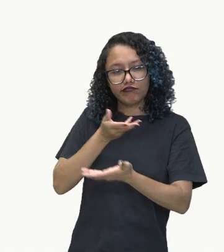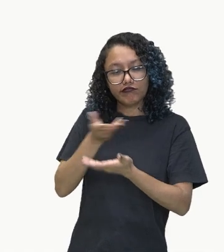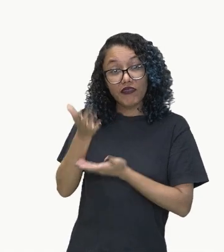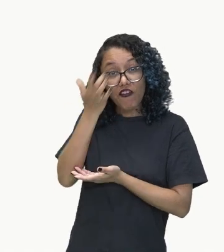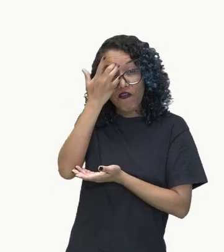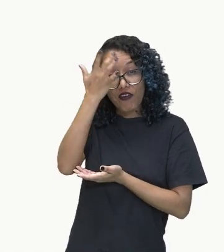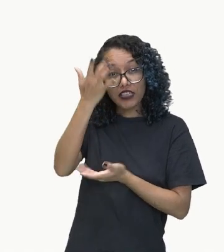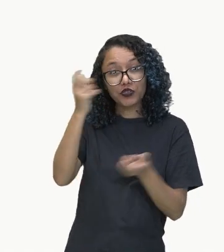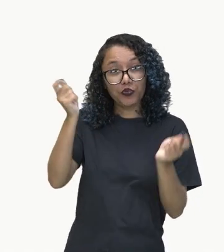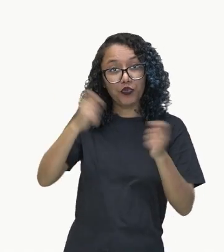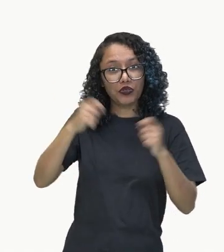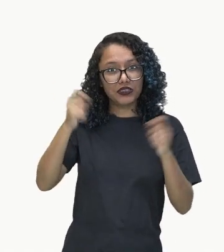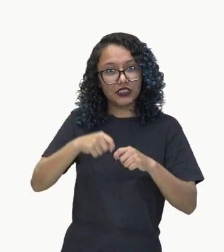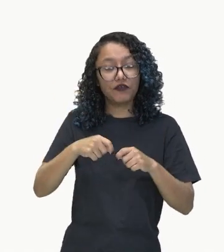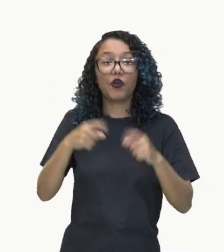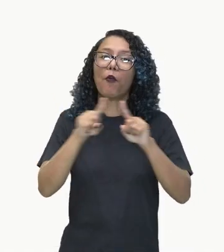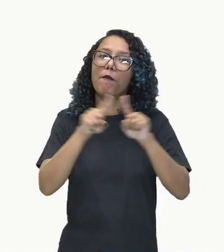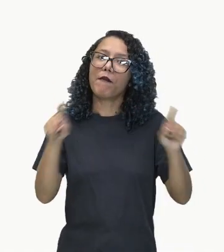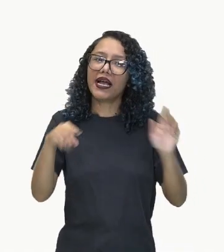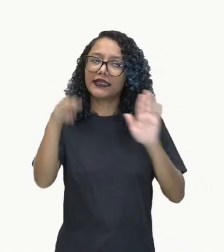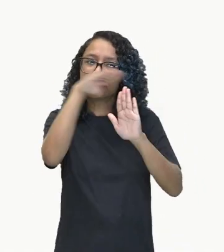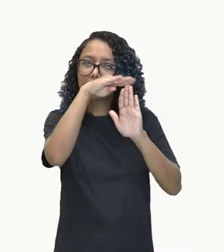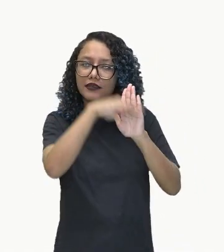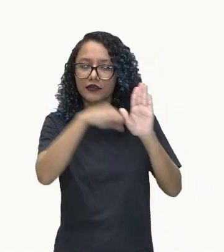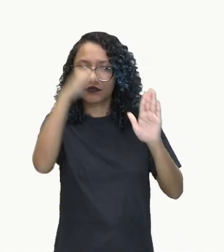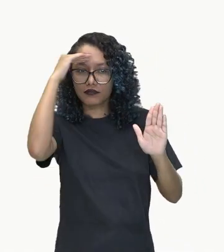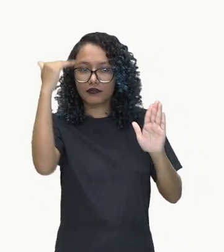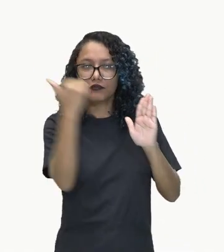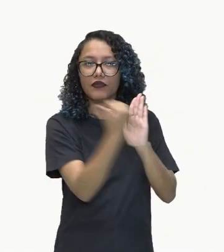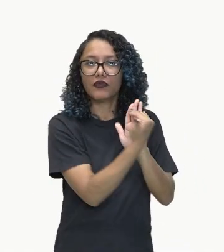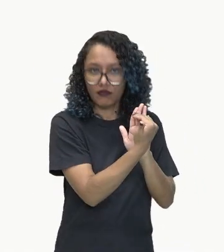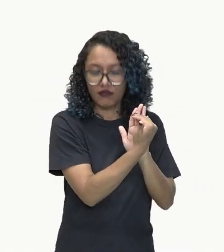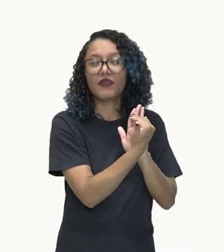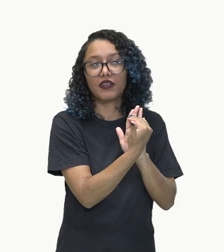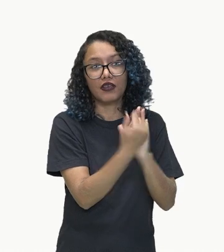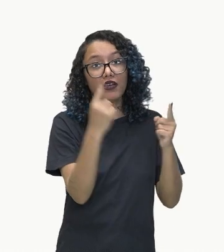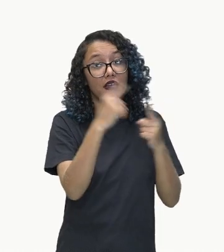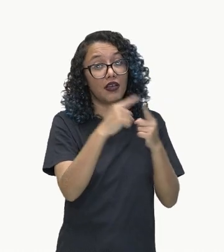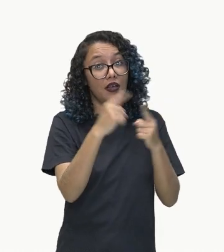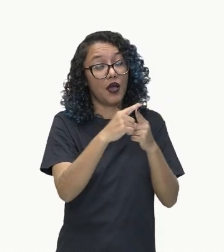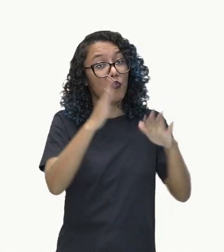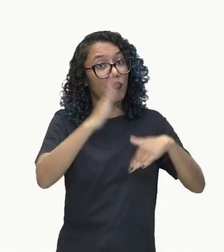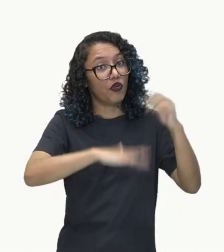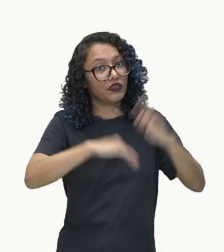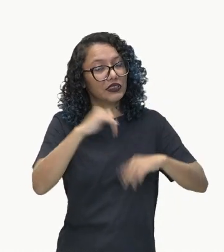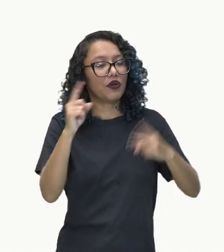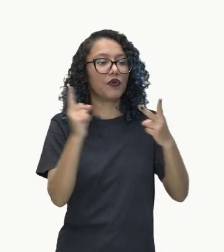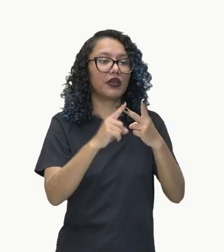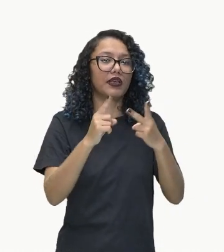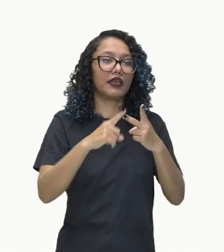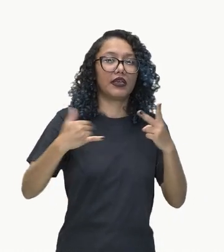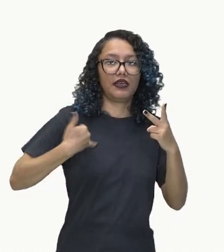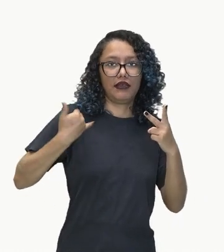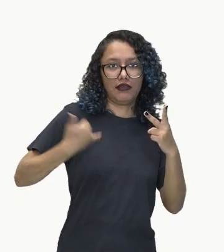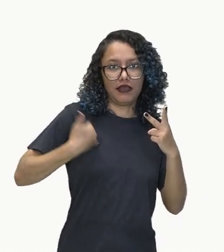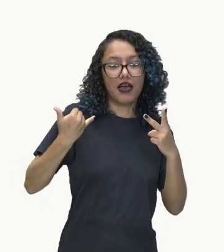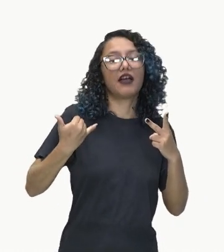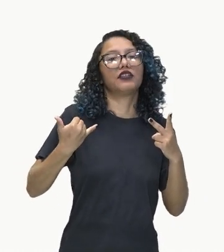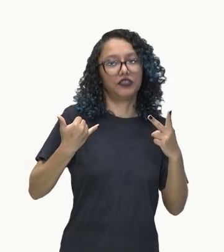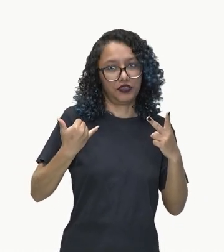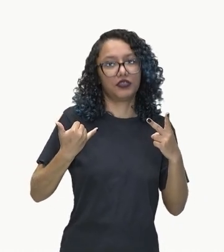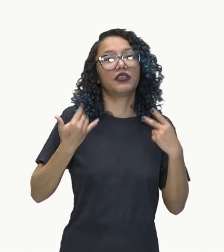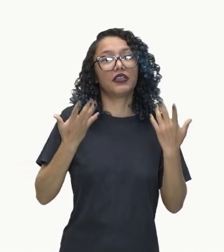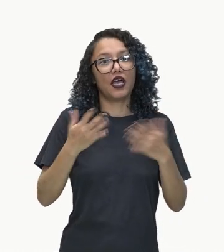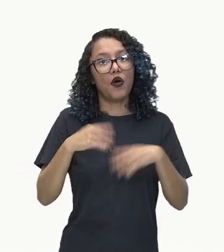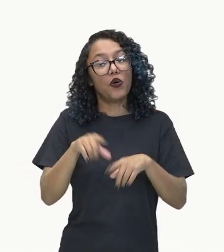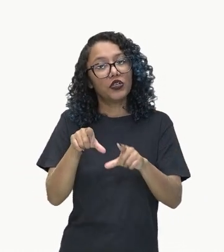desde que você atenda esses critérios. Qual é a sua profissão e qual é a sua idade. Então, eles acabam dando preferência para esses profissionais